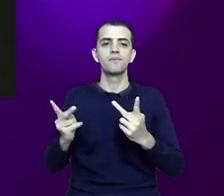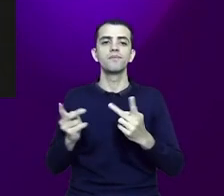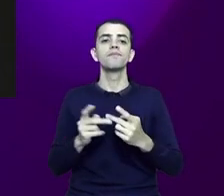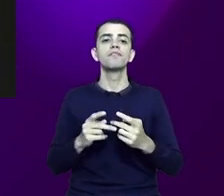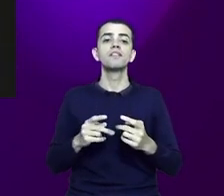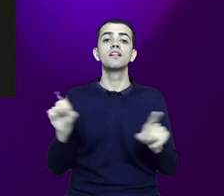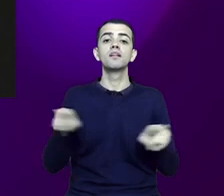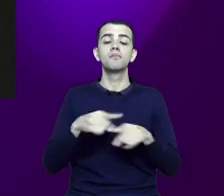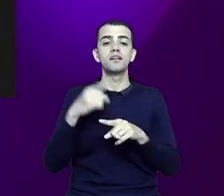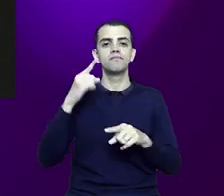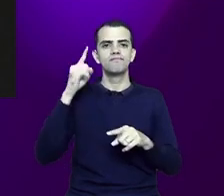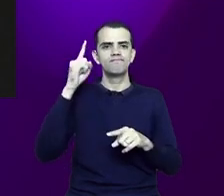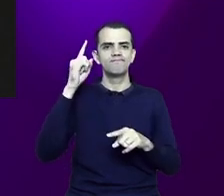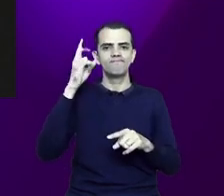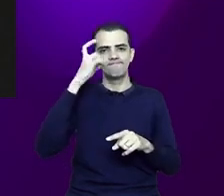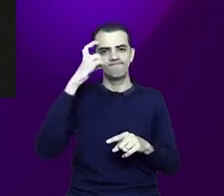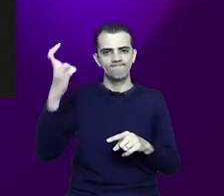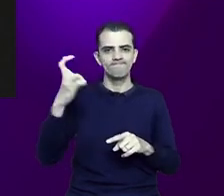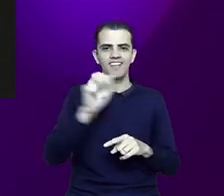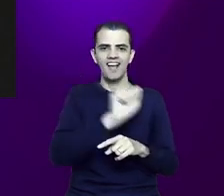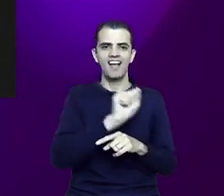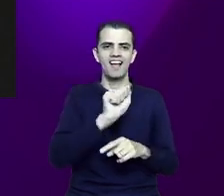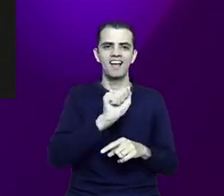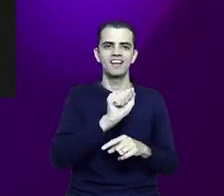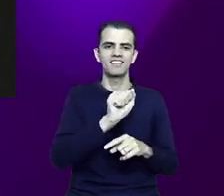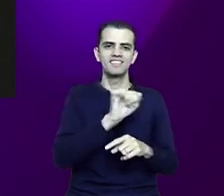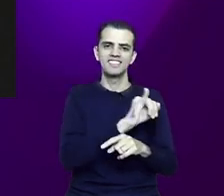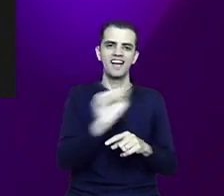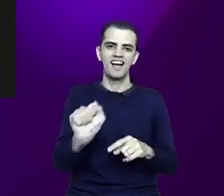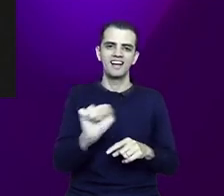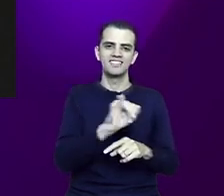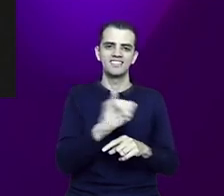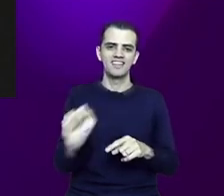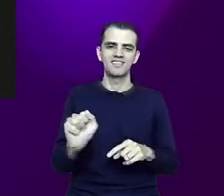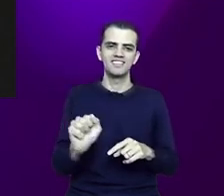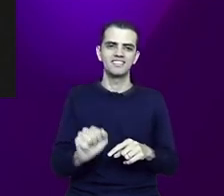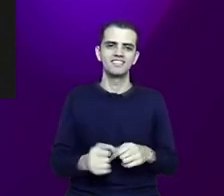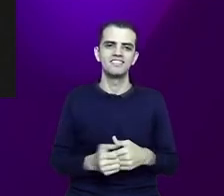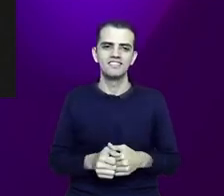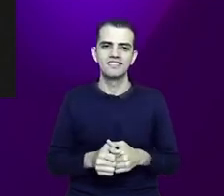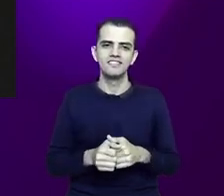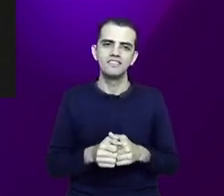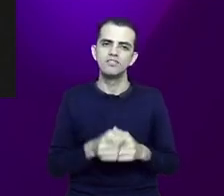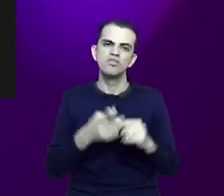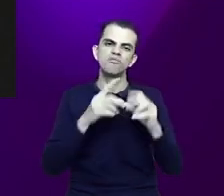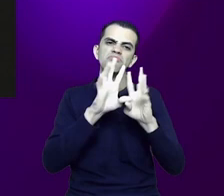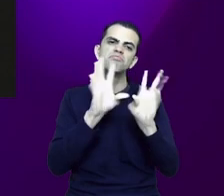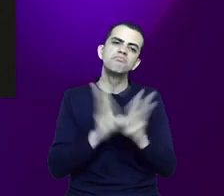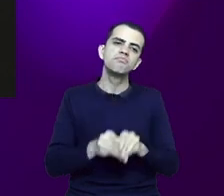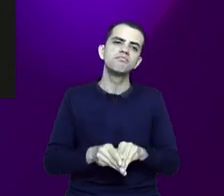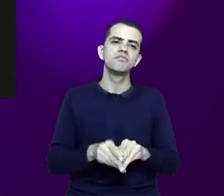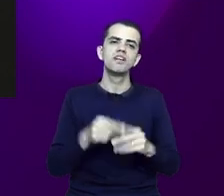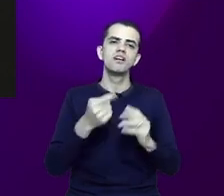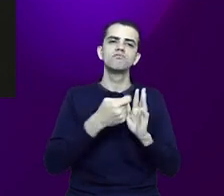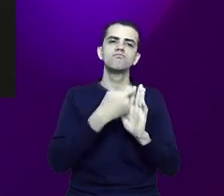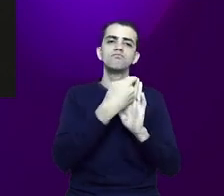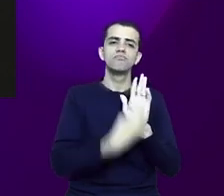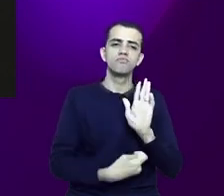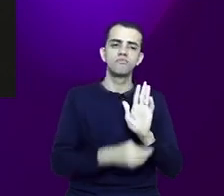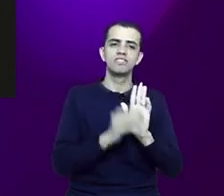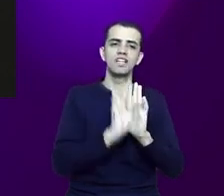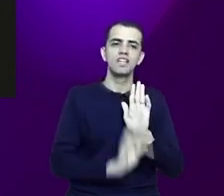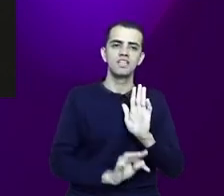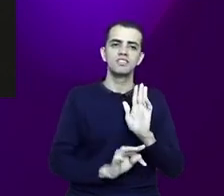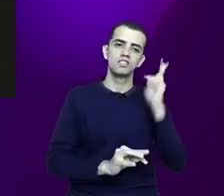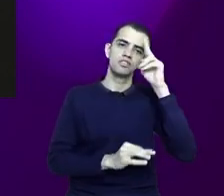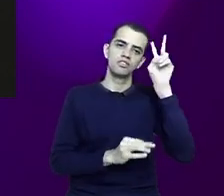inteligência artificial, eu trouxe aqui só um briefing, um começo, assim, é um texto aqui, uma história clínica